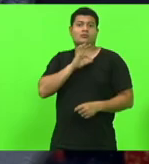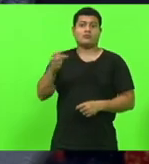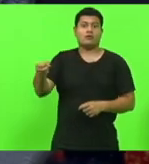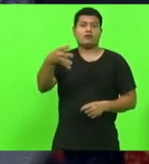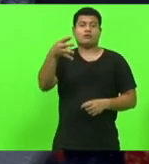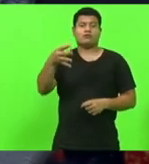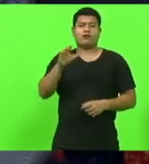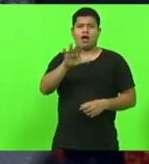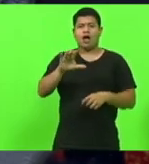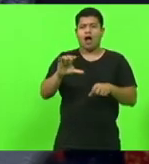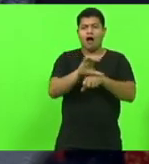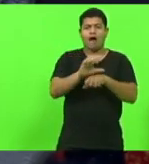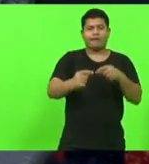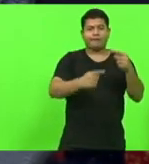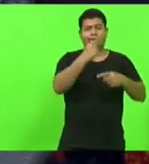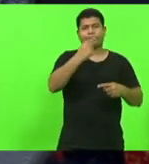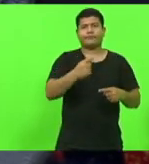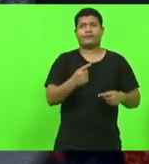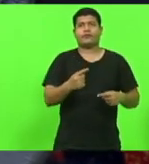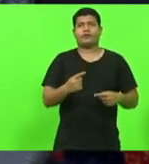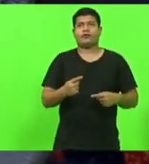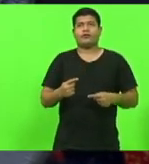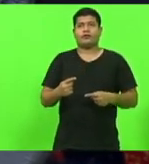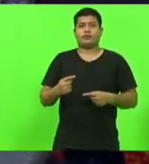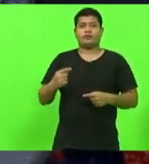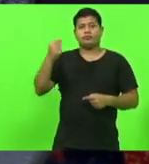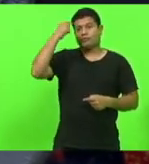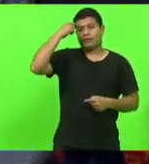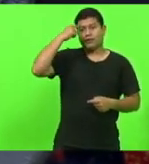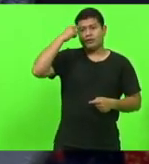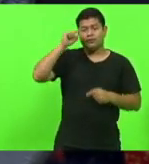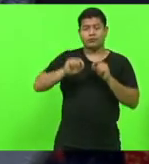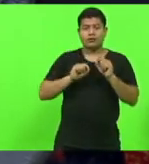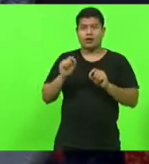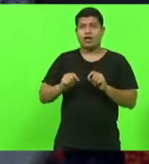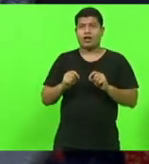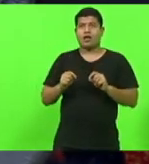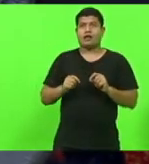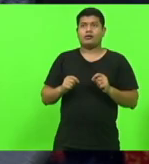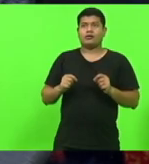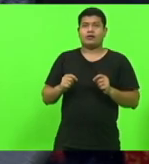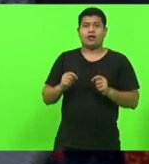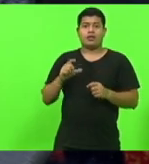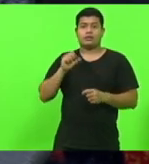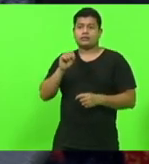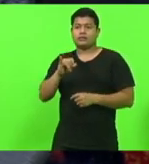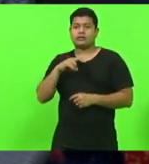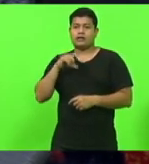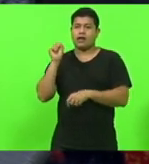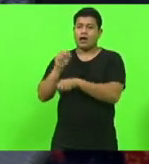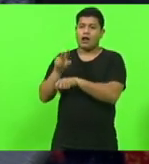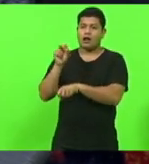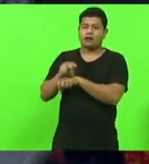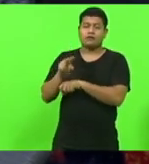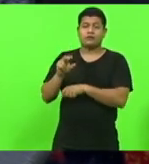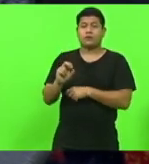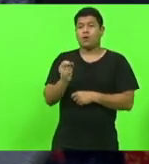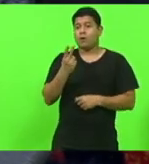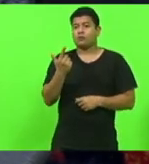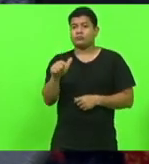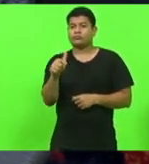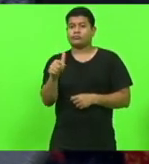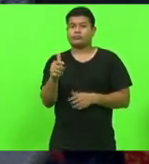trata aqui do provimento dioturno e permanente de vagas com a possibilidade